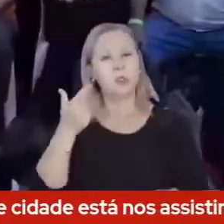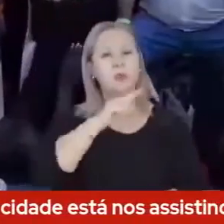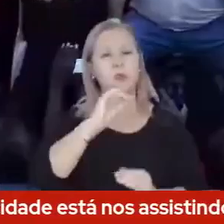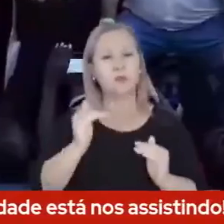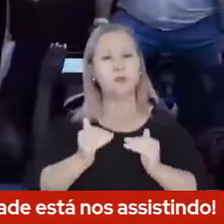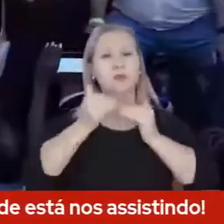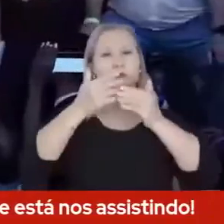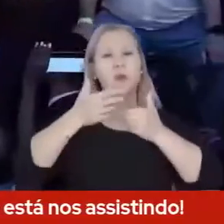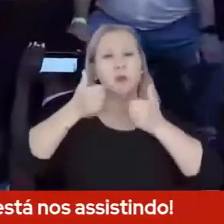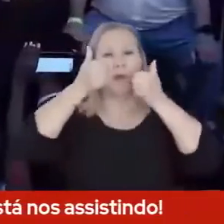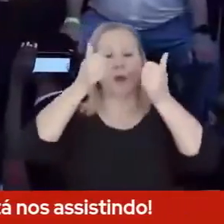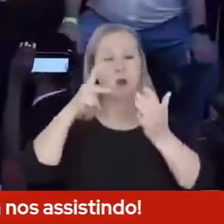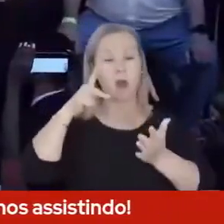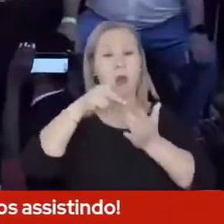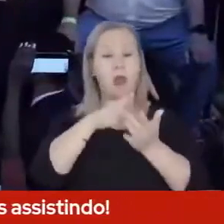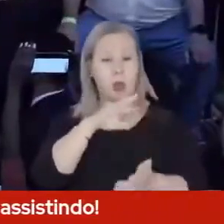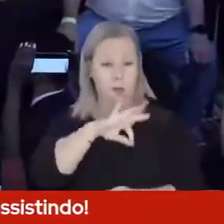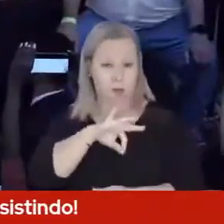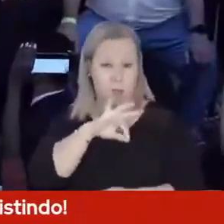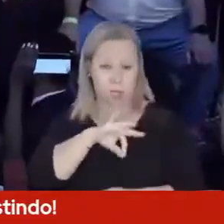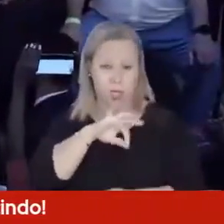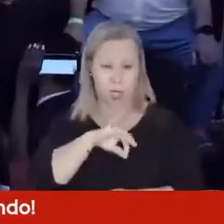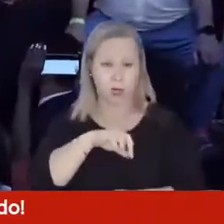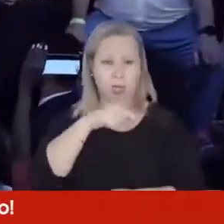do salário mínimo de